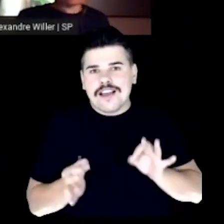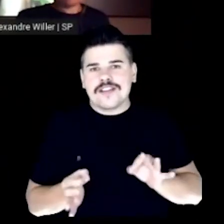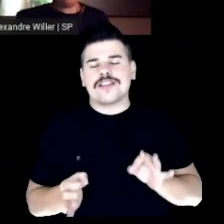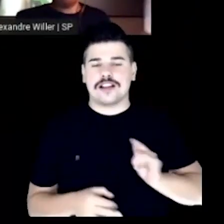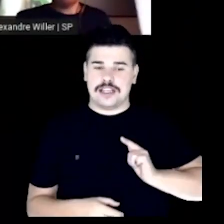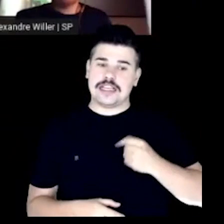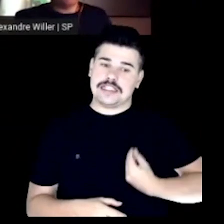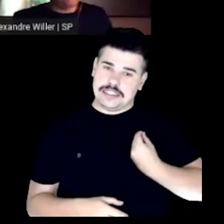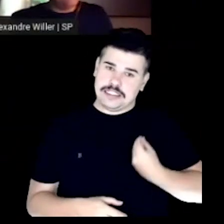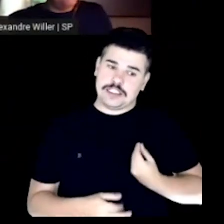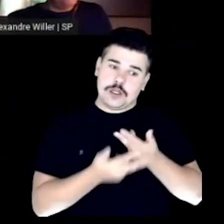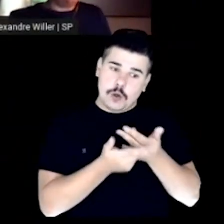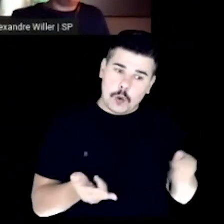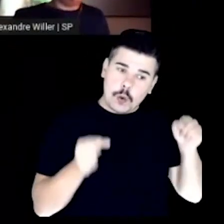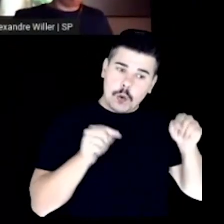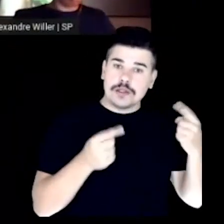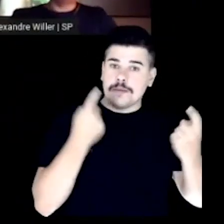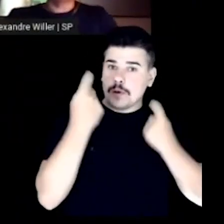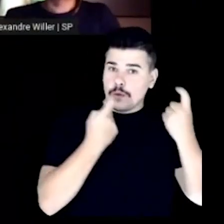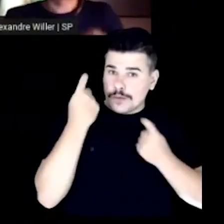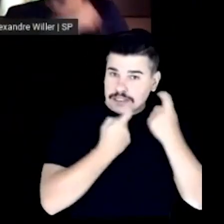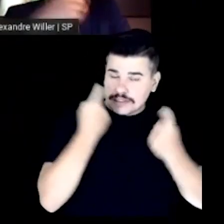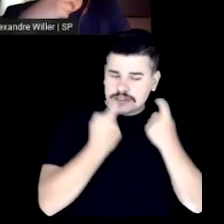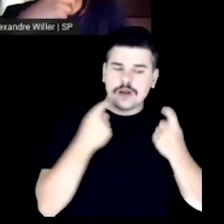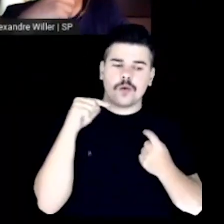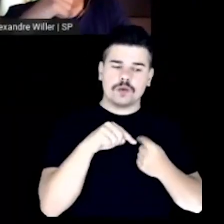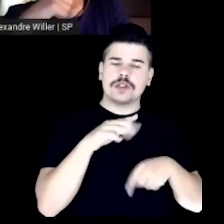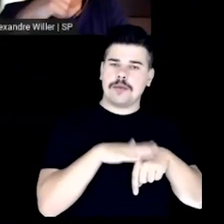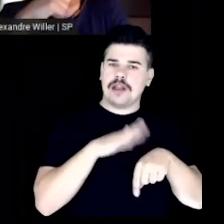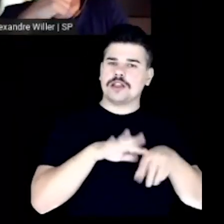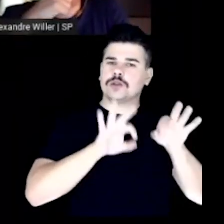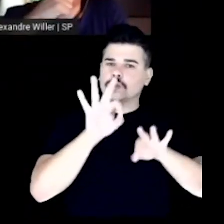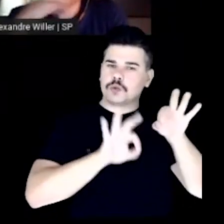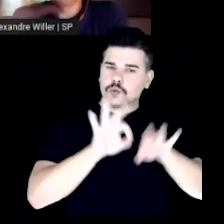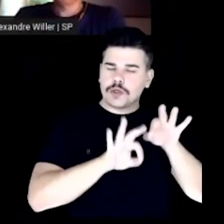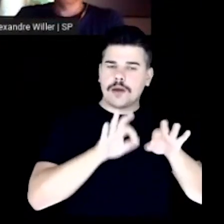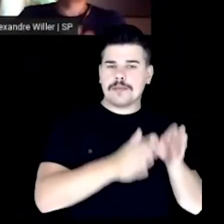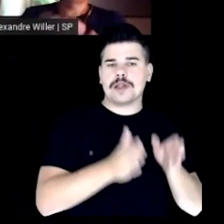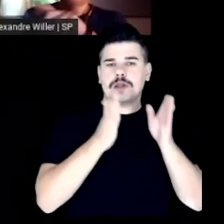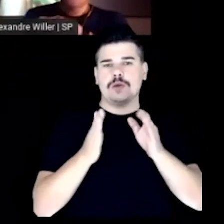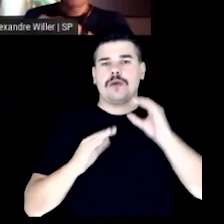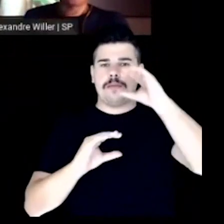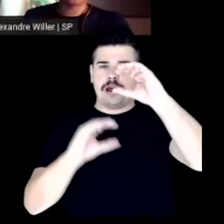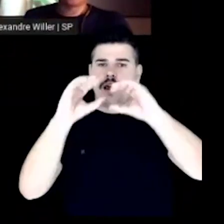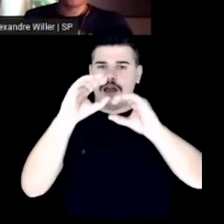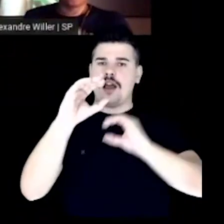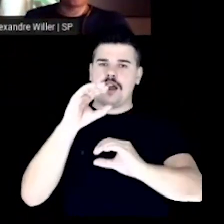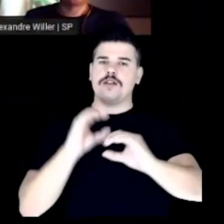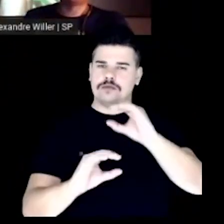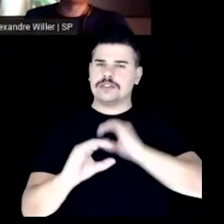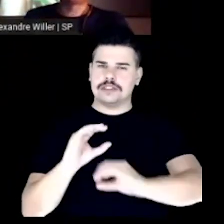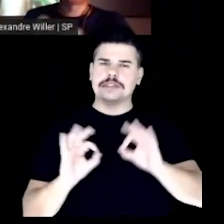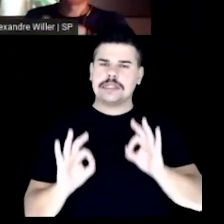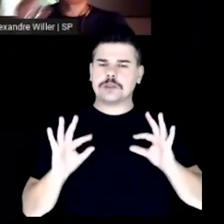porque de fato, né, existe essa coisa, essa preocupação assim, né, com a palavra, com a estrutura dos períodos, dos parágrafos,